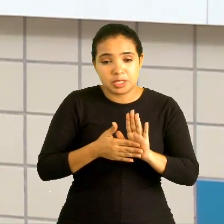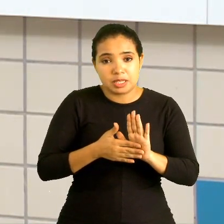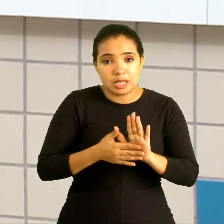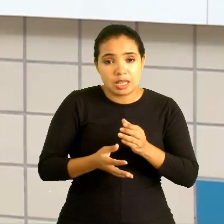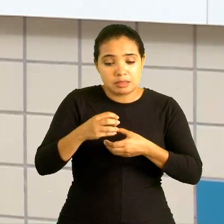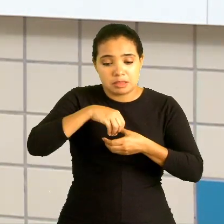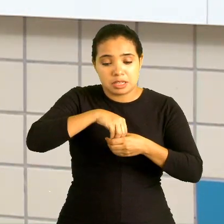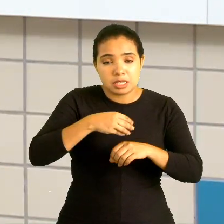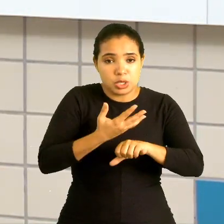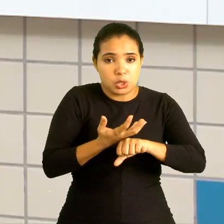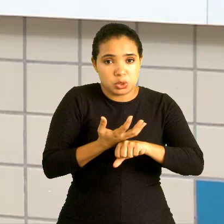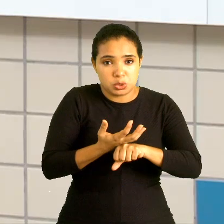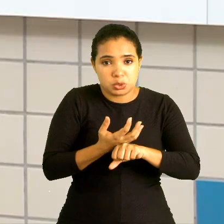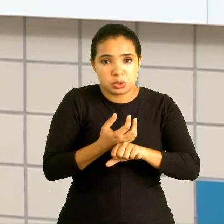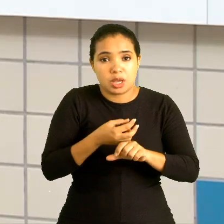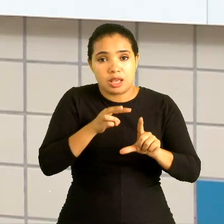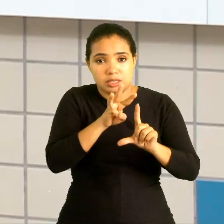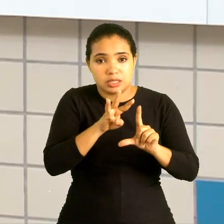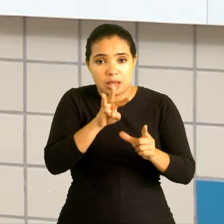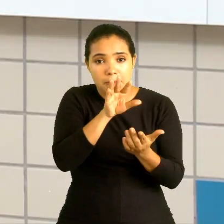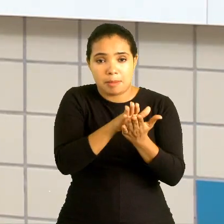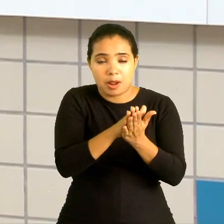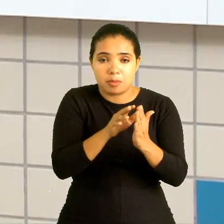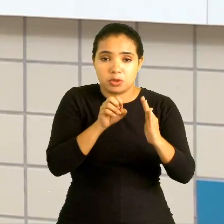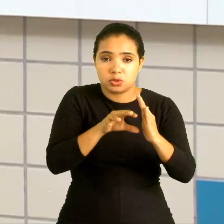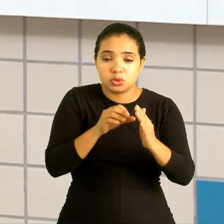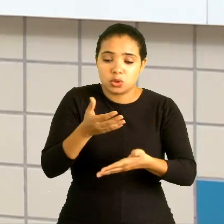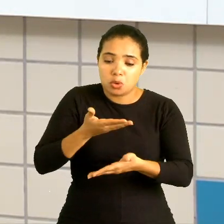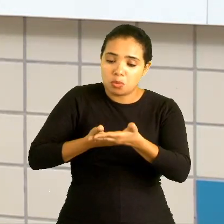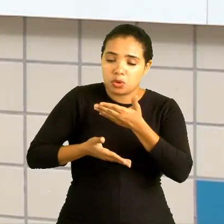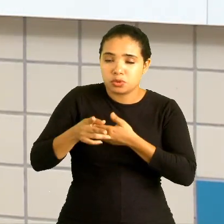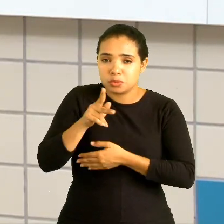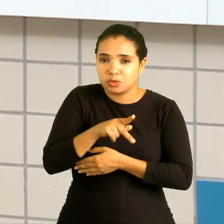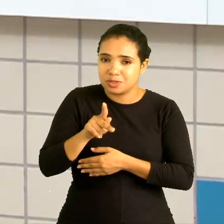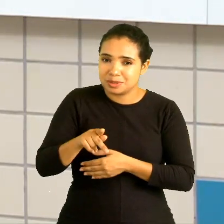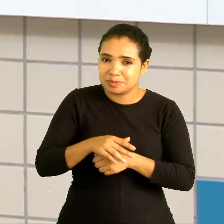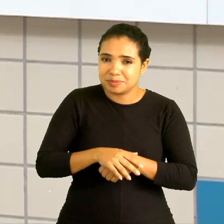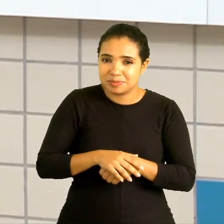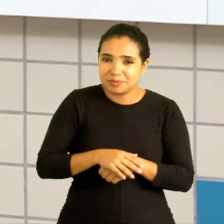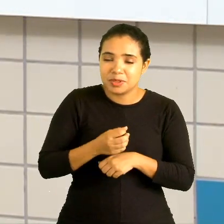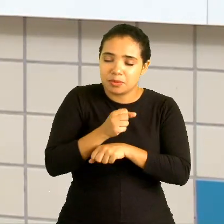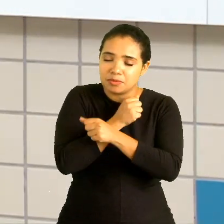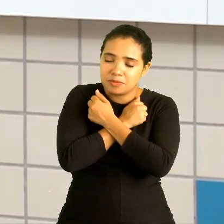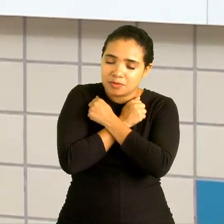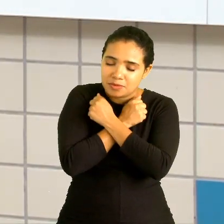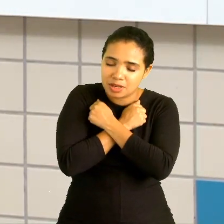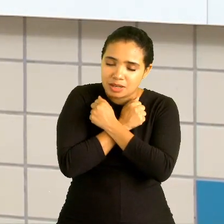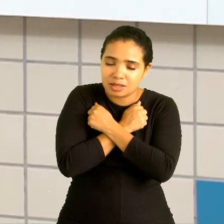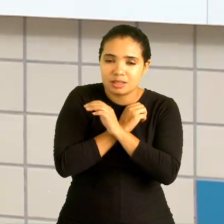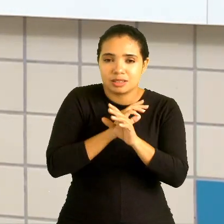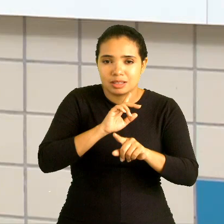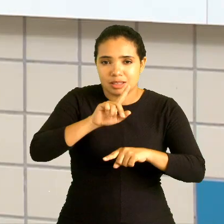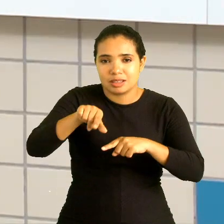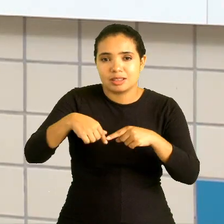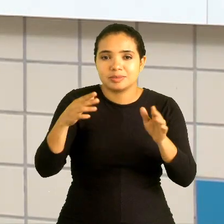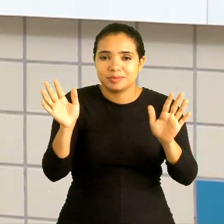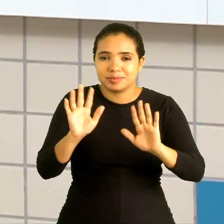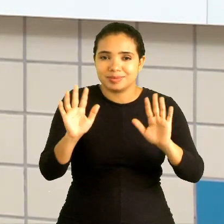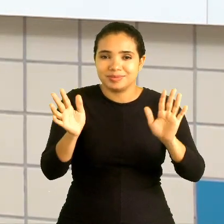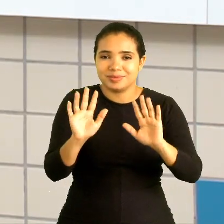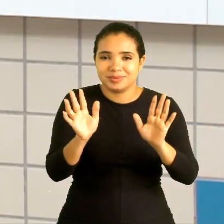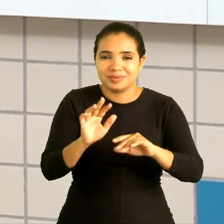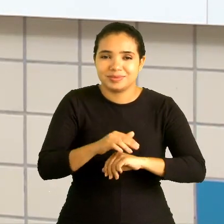na plataforma Homeschool e compartilhe com seu professor. Um forte abraço e até a próxima!